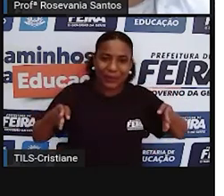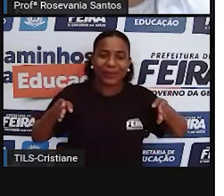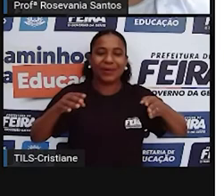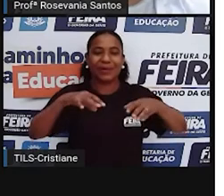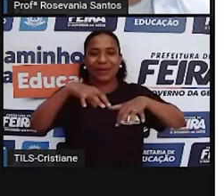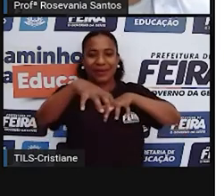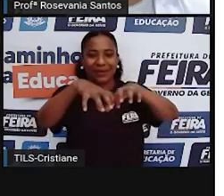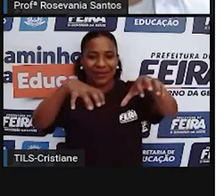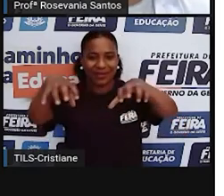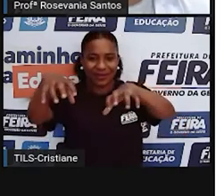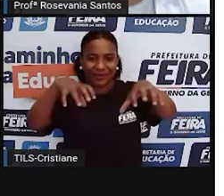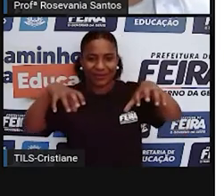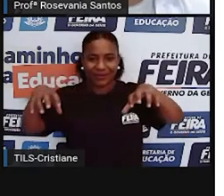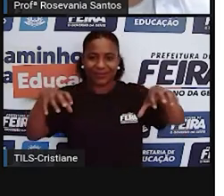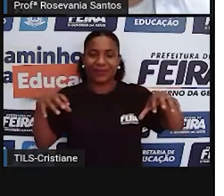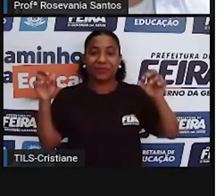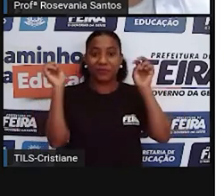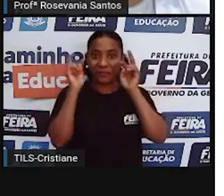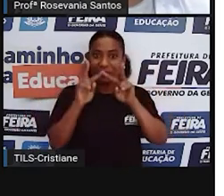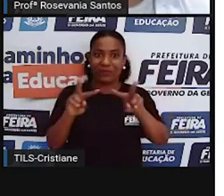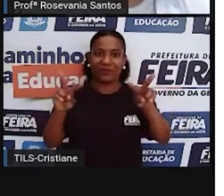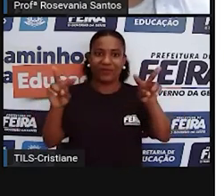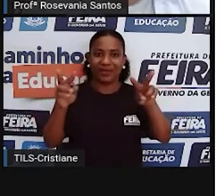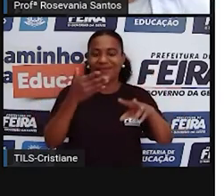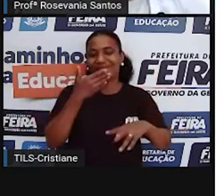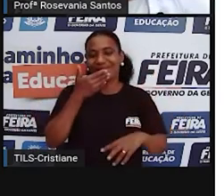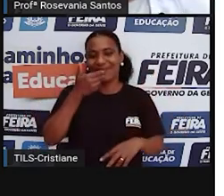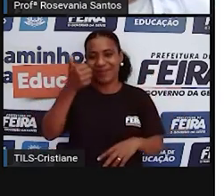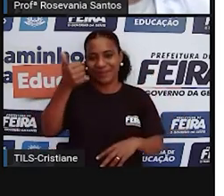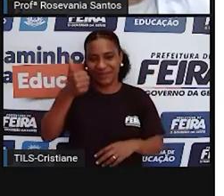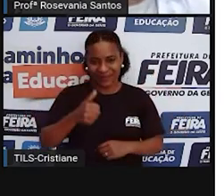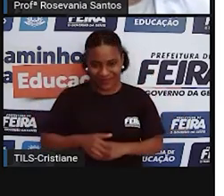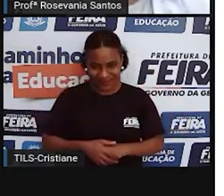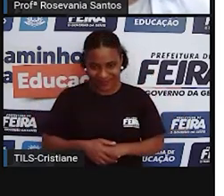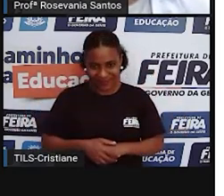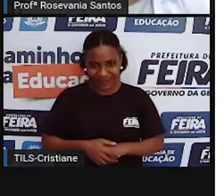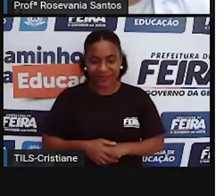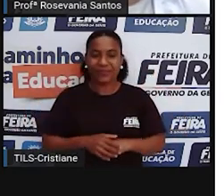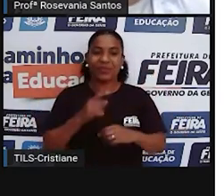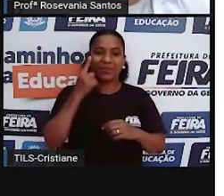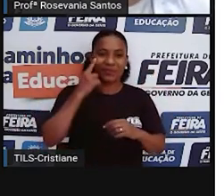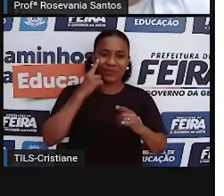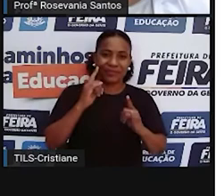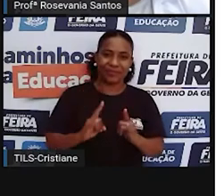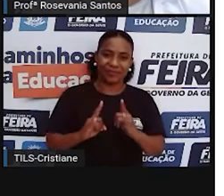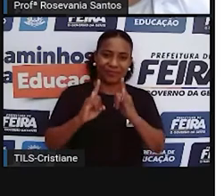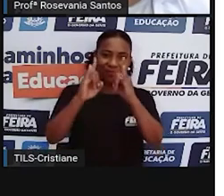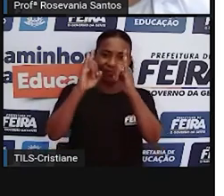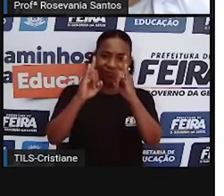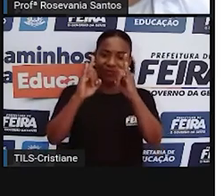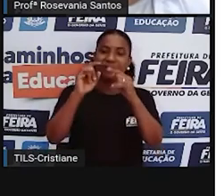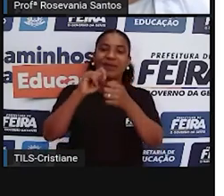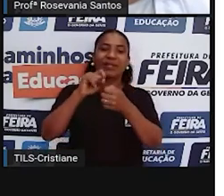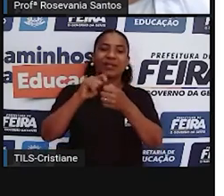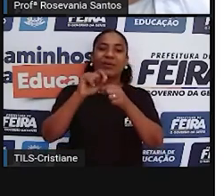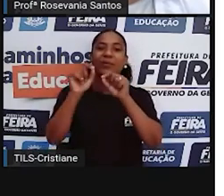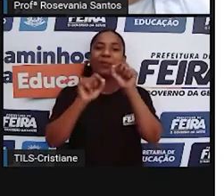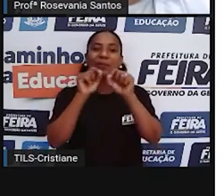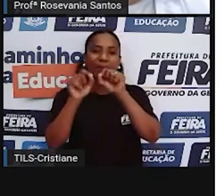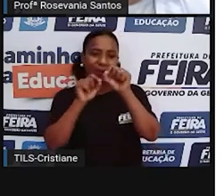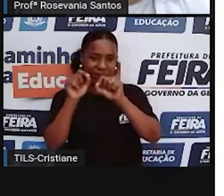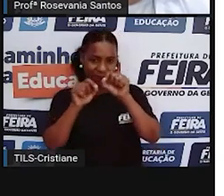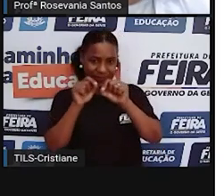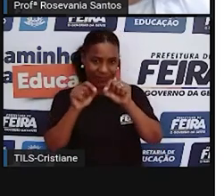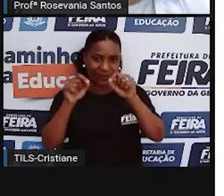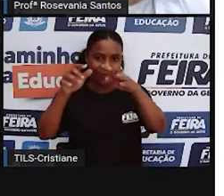acaba vendendo, né? Visualmente fica melhor. O que, é que eu posso botar ali naquele apartamento? O que, é que eu posso botar ali naquele prédio? Aqui parece